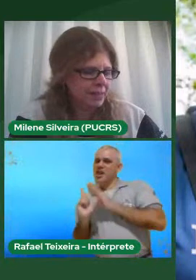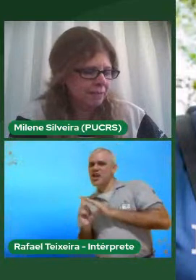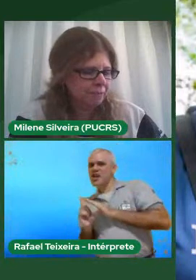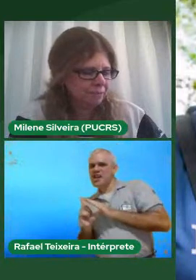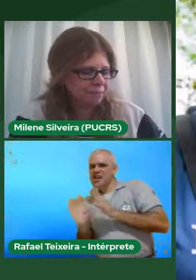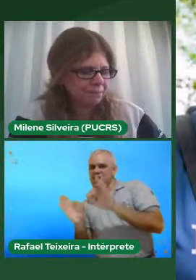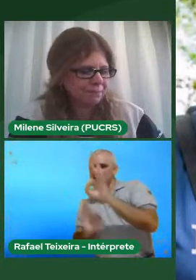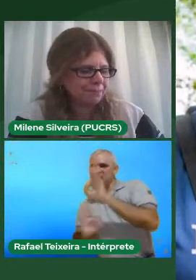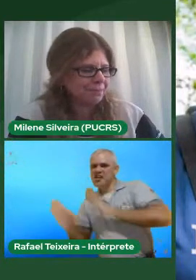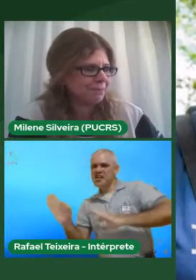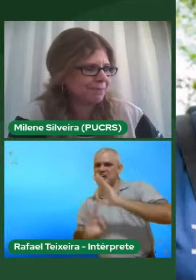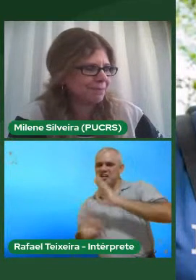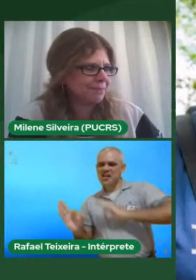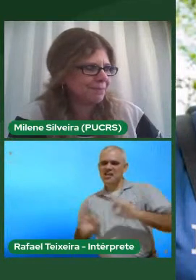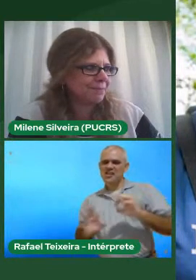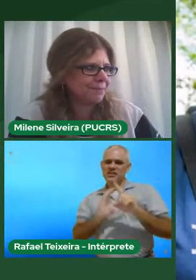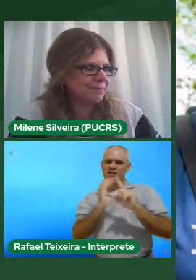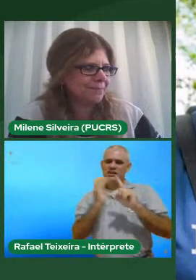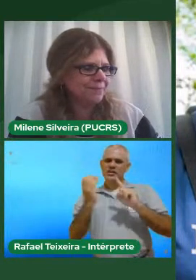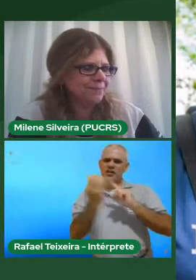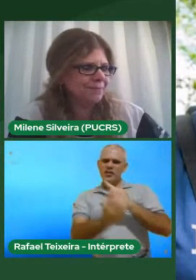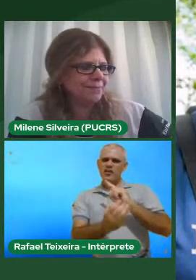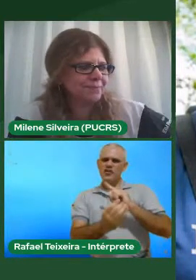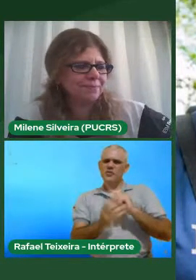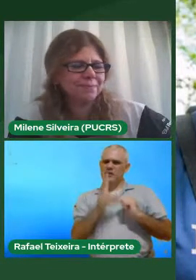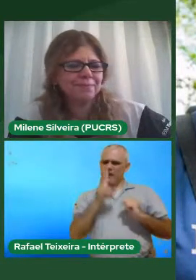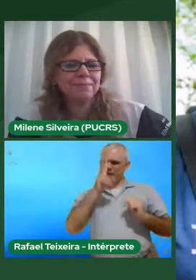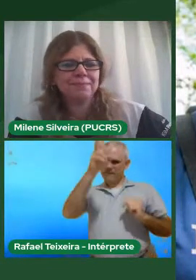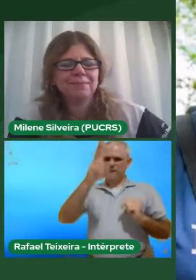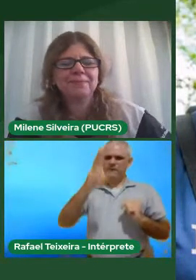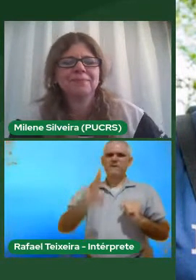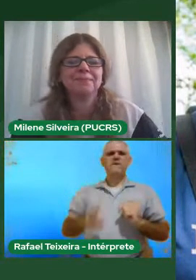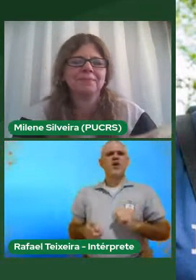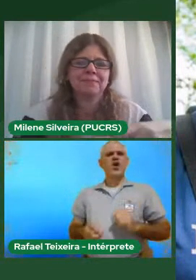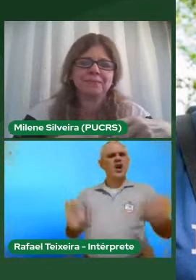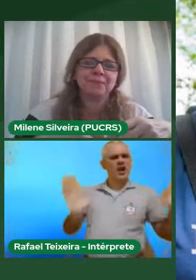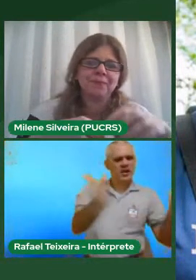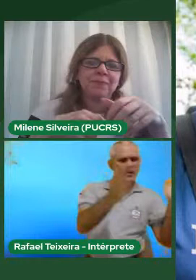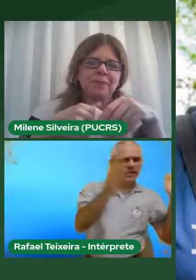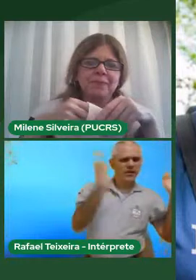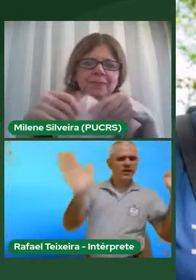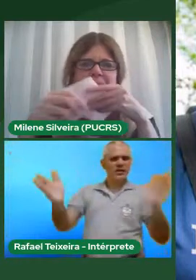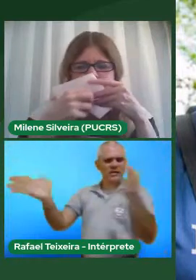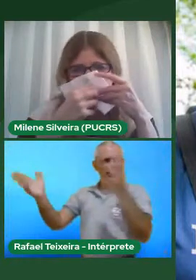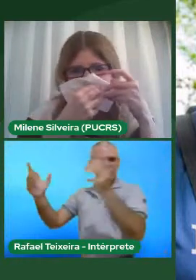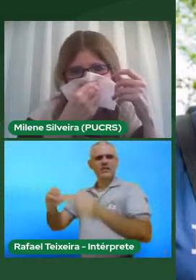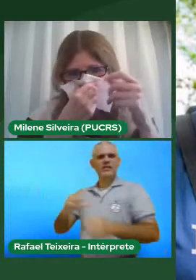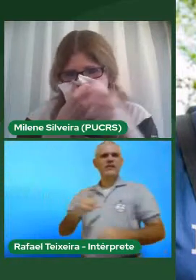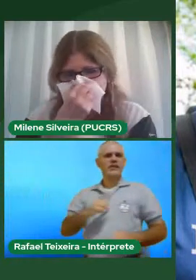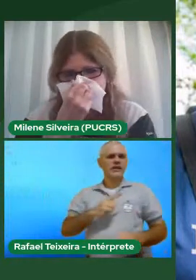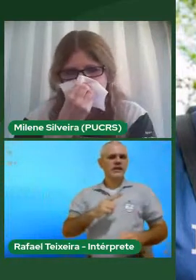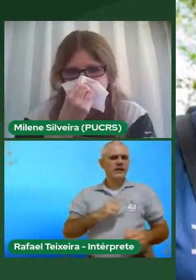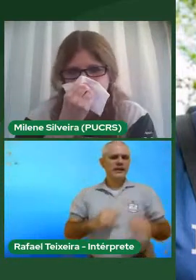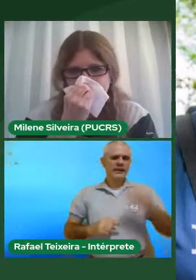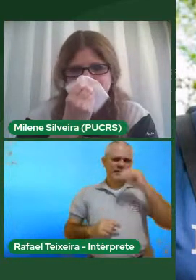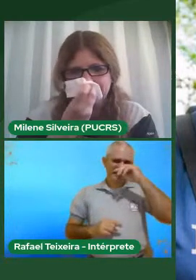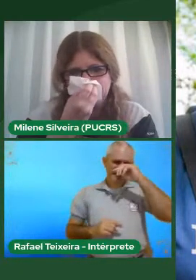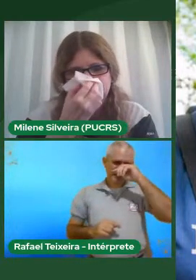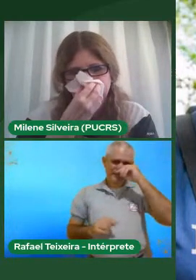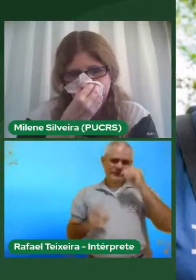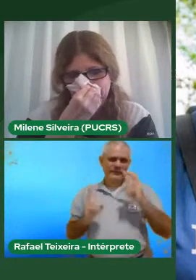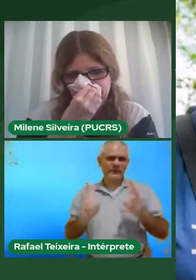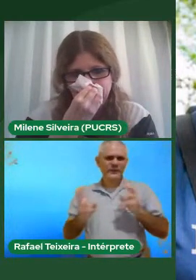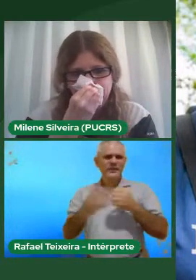nossa comunidade, injetando ânimo e criatividade em tudo o que faz. Sua atuação é contínua e carinhosa com a